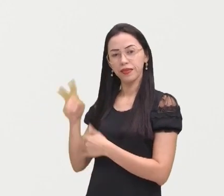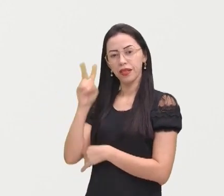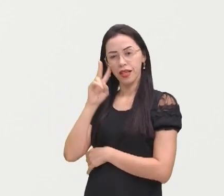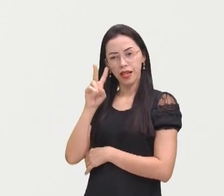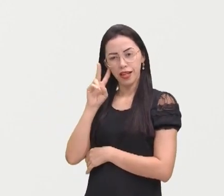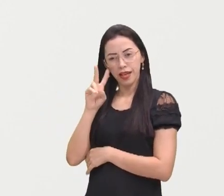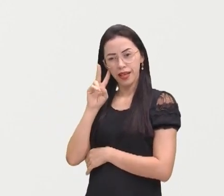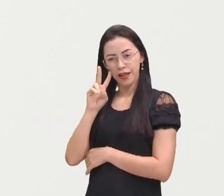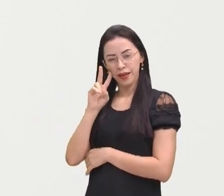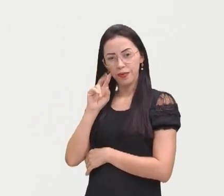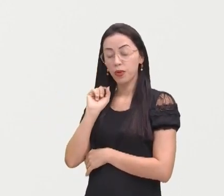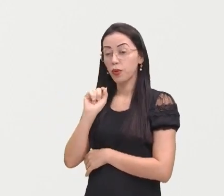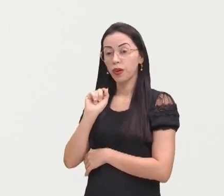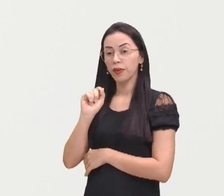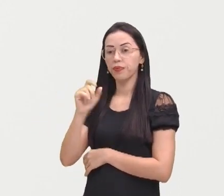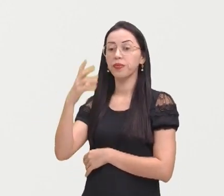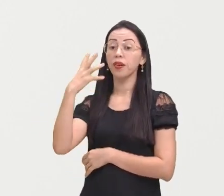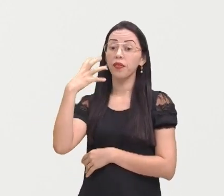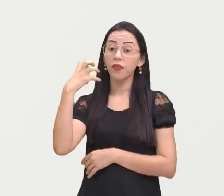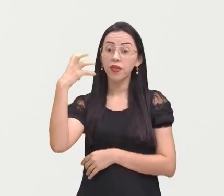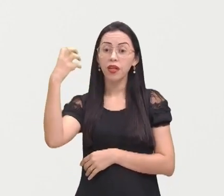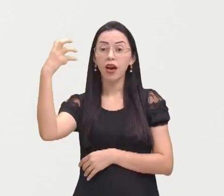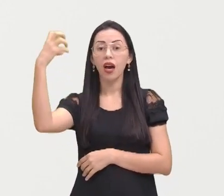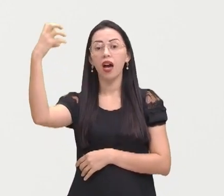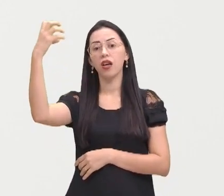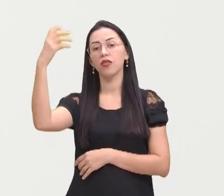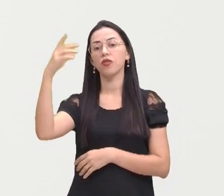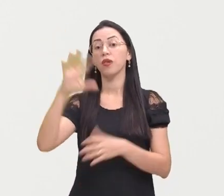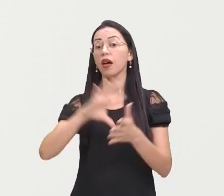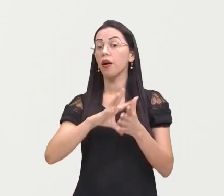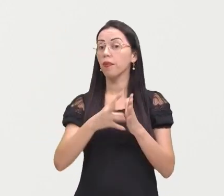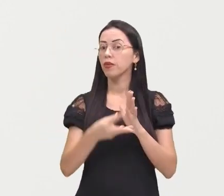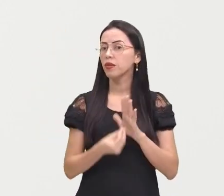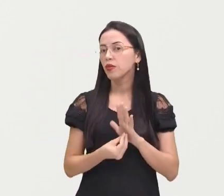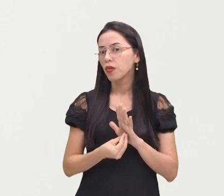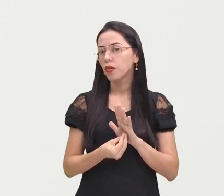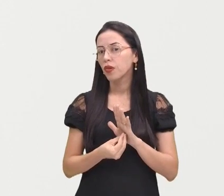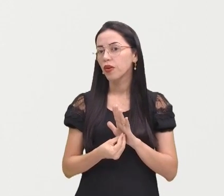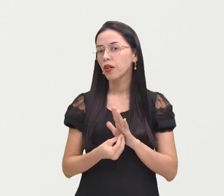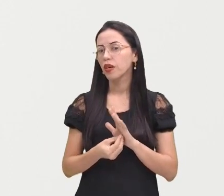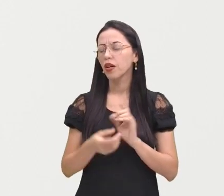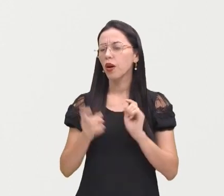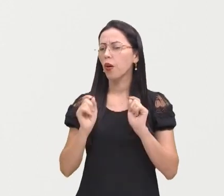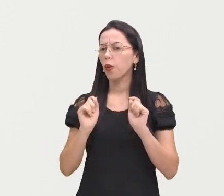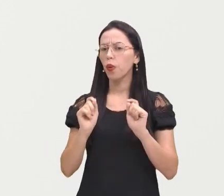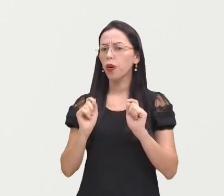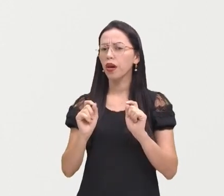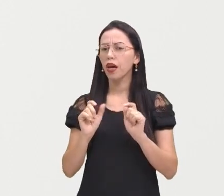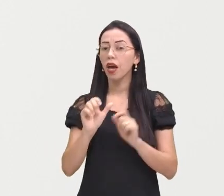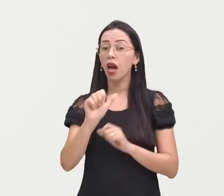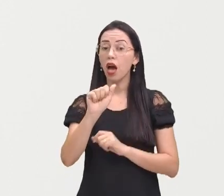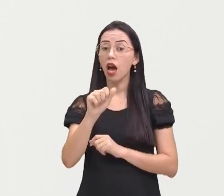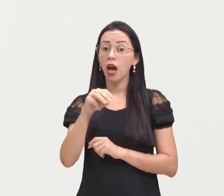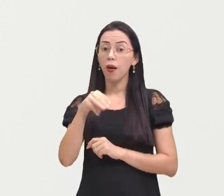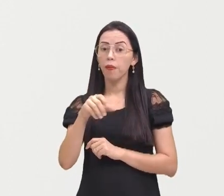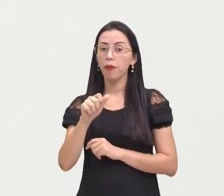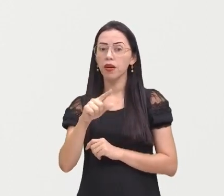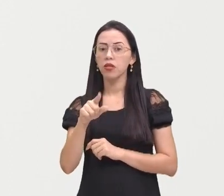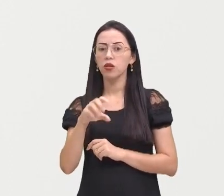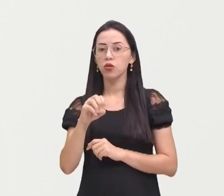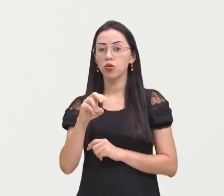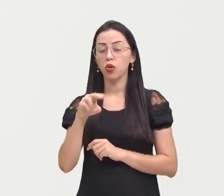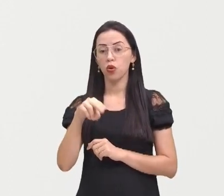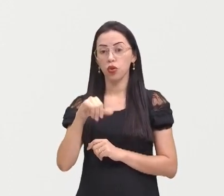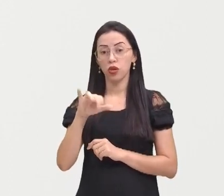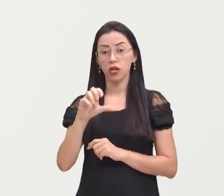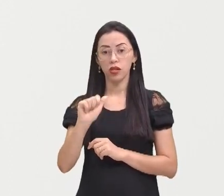chama? Viagem para a Amazônia. Isso se chama o que, crianças? O título.